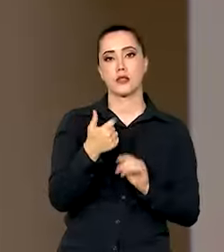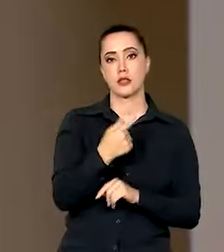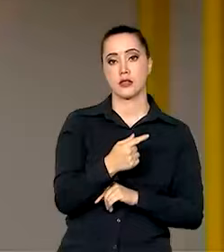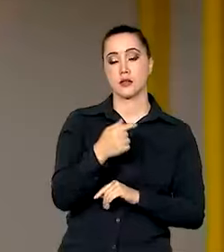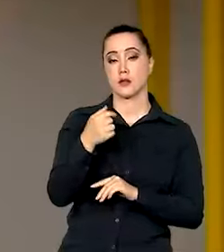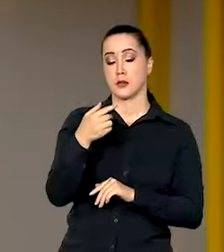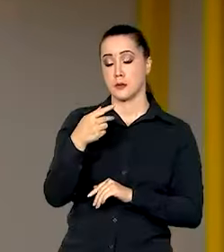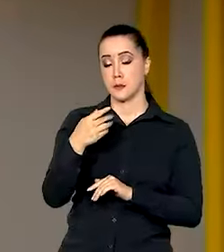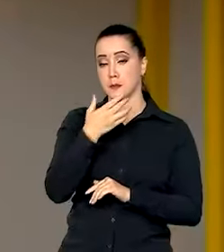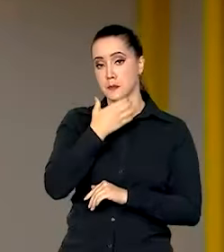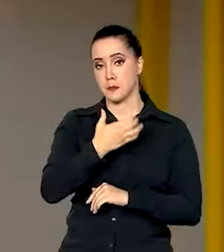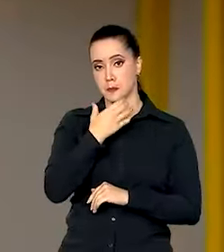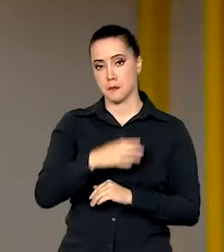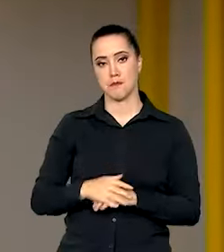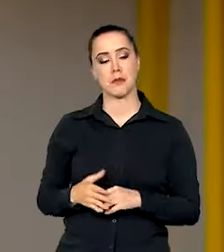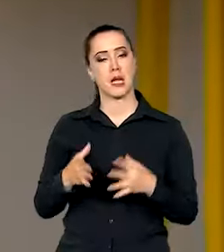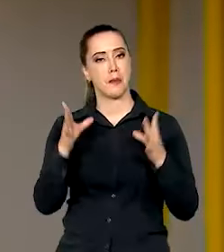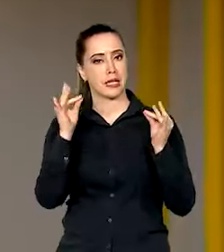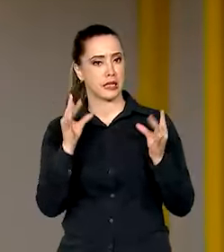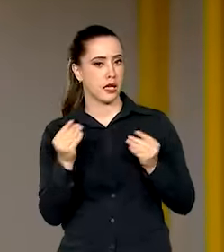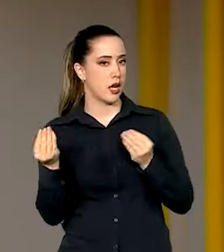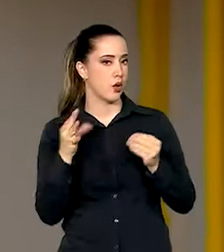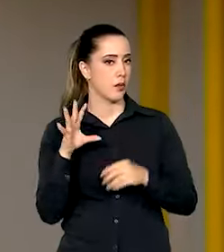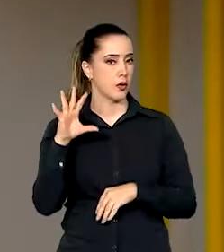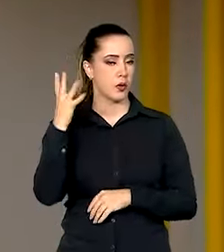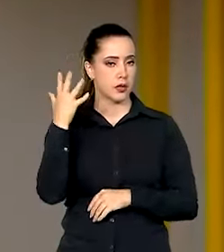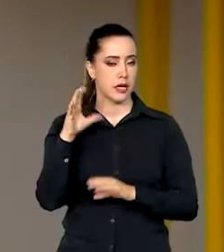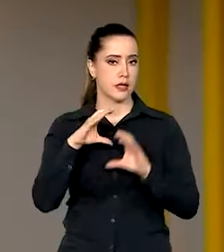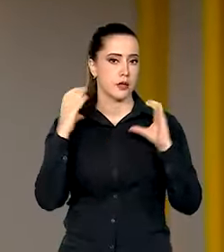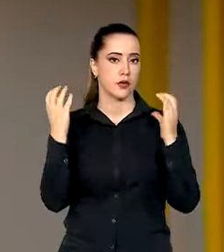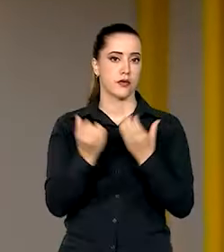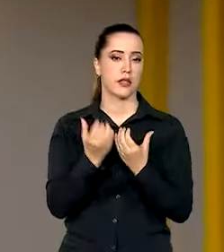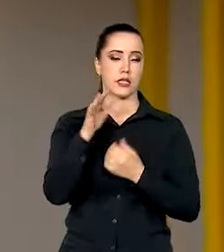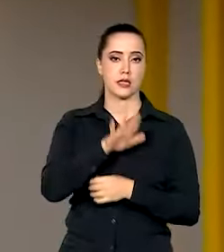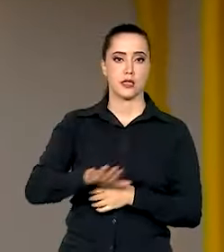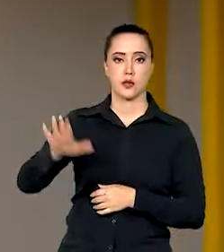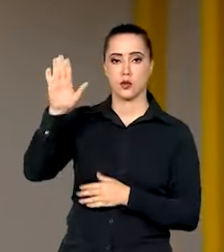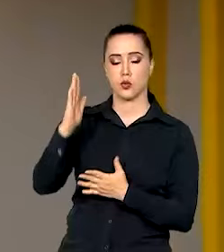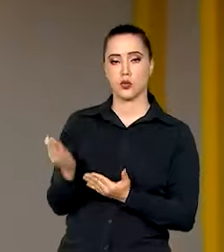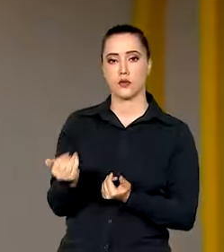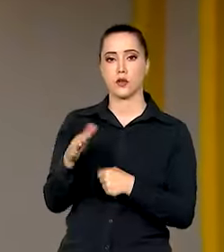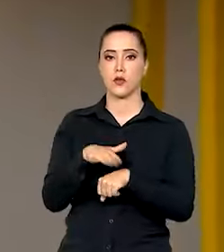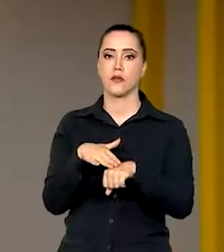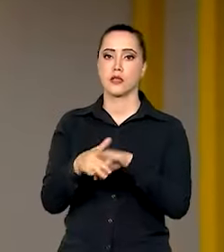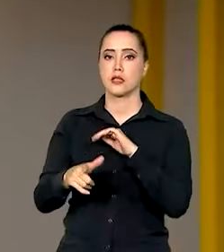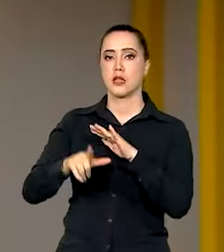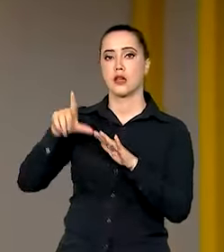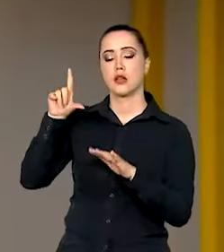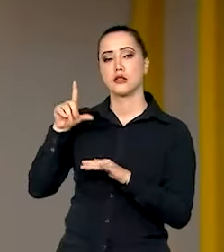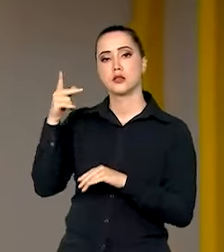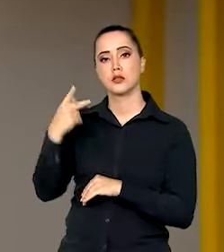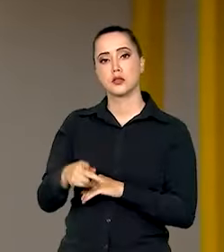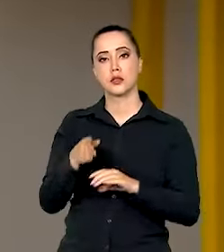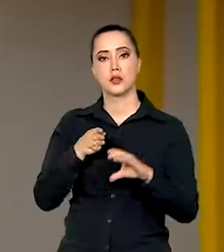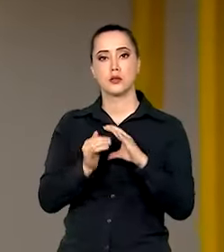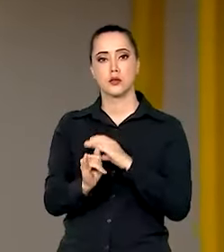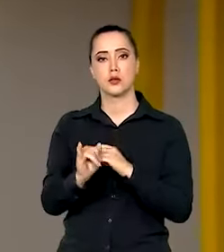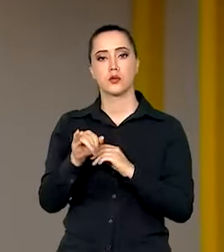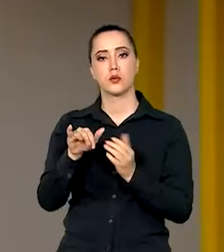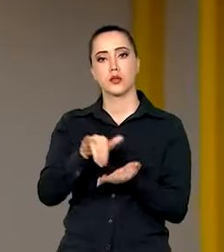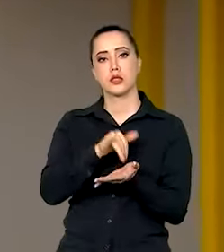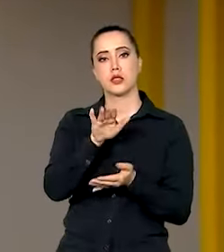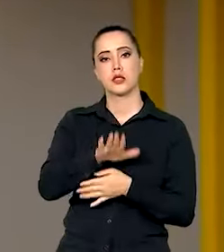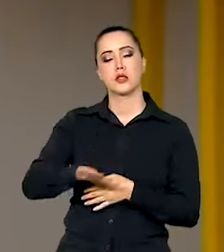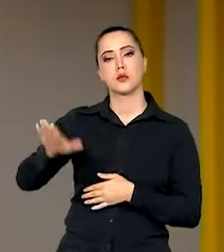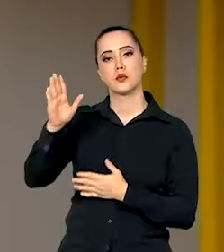dezembro. E para detalhar como vai funcionar a Conferência Nacional da Juventude, eu conversei mais cedo aqui na IBC com o